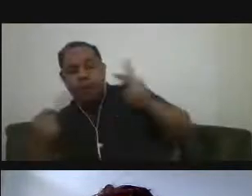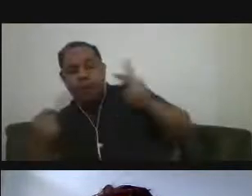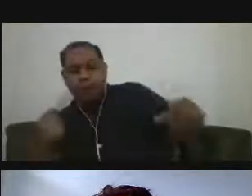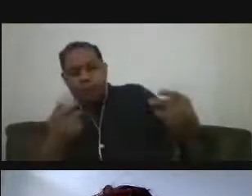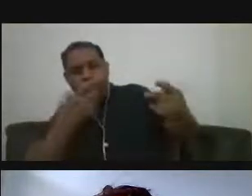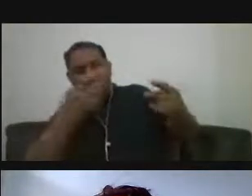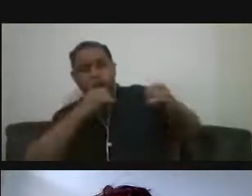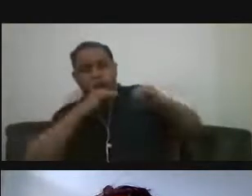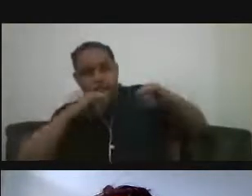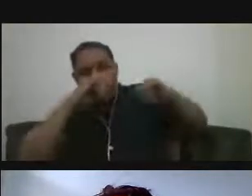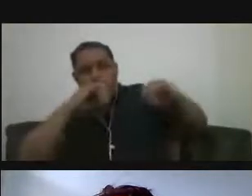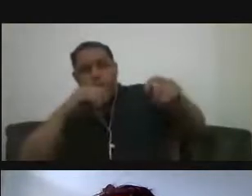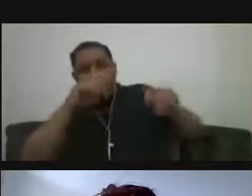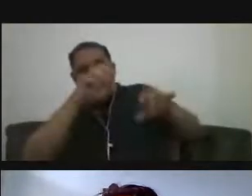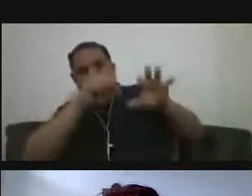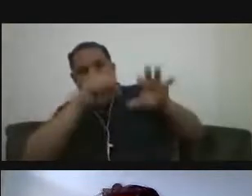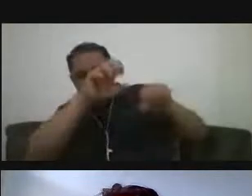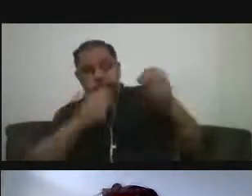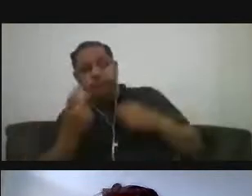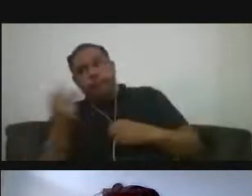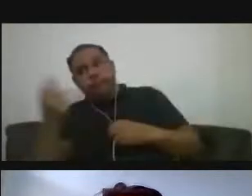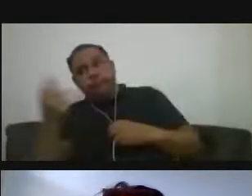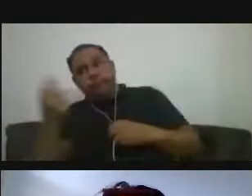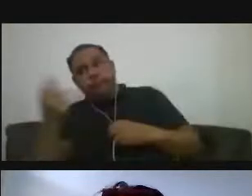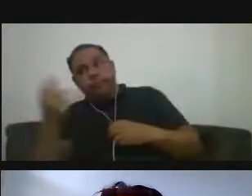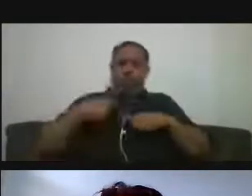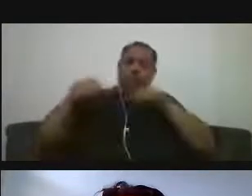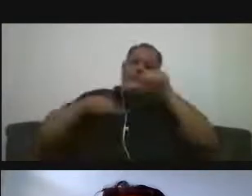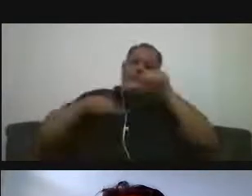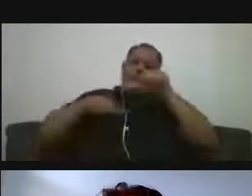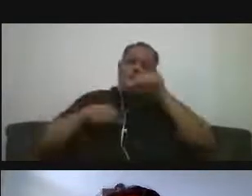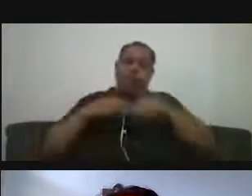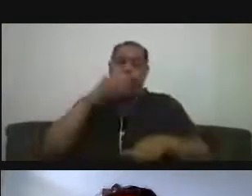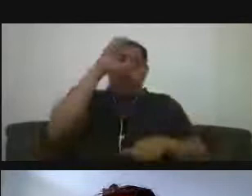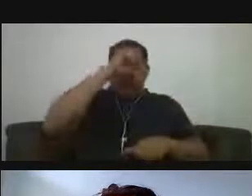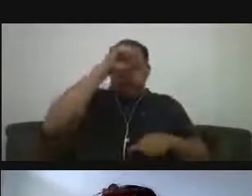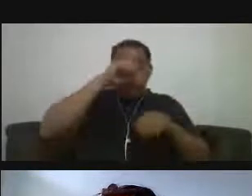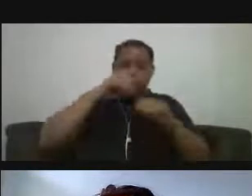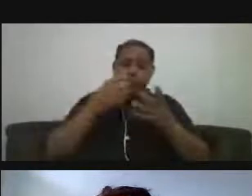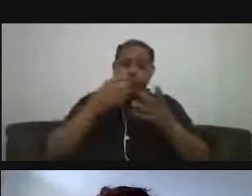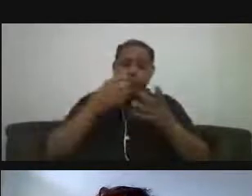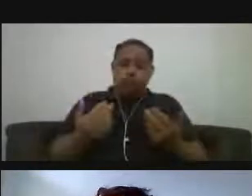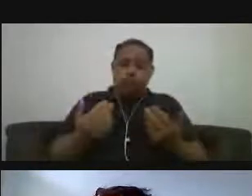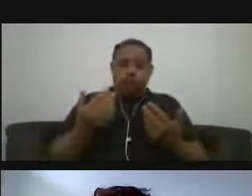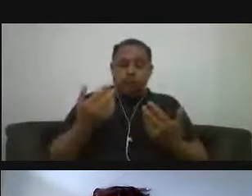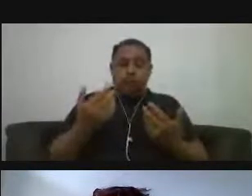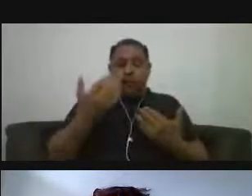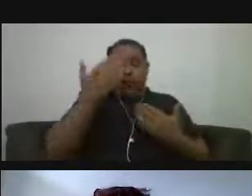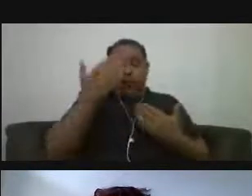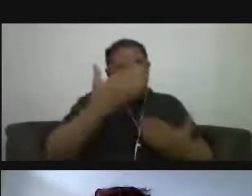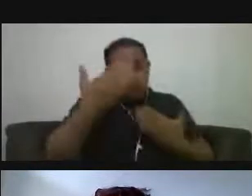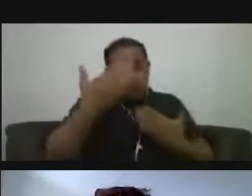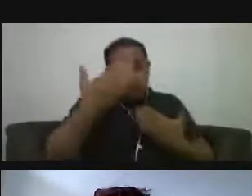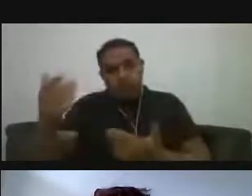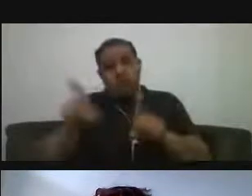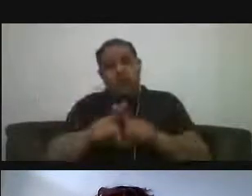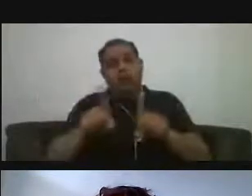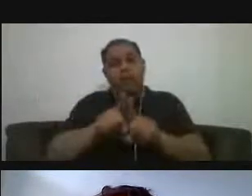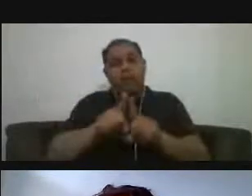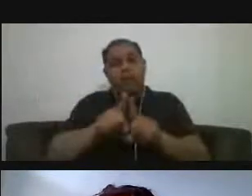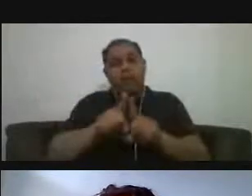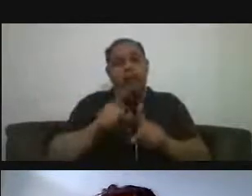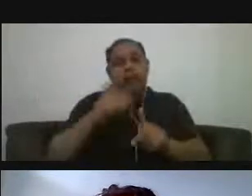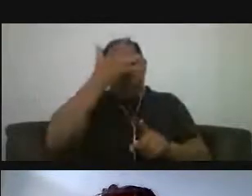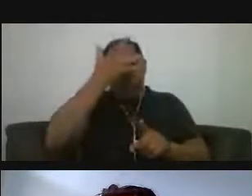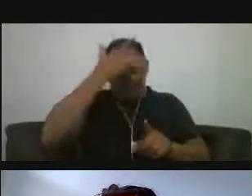vocês. Agradeço também ao pessoal que está fazendo a tradução, né, para